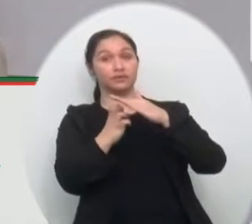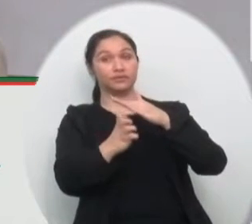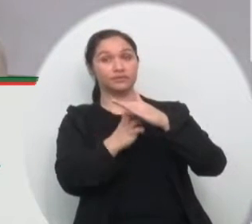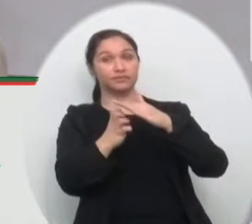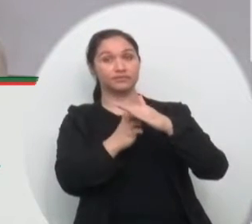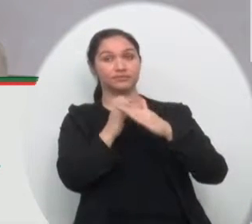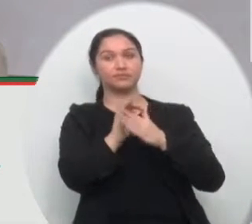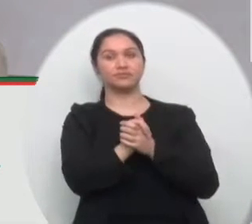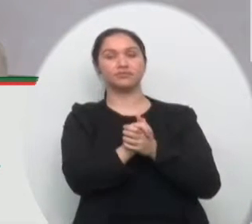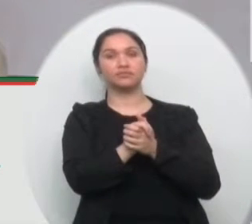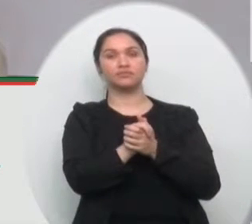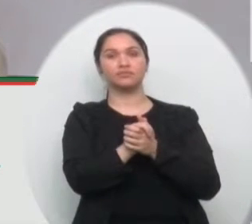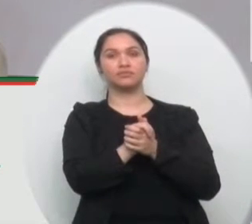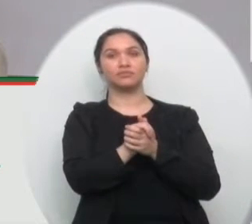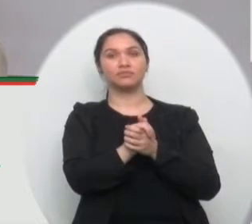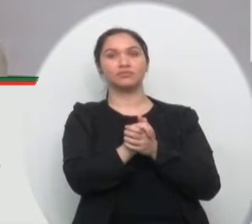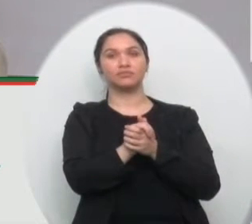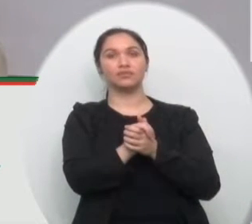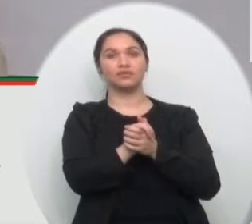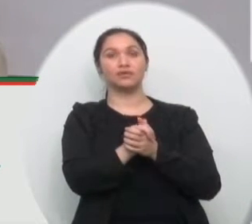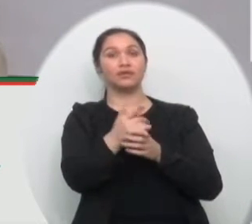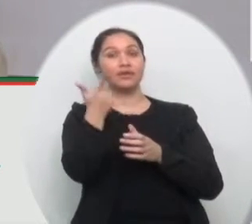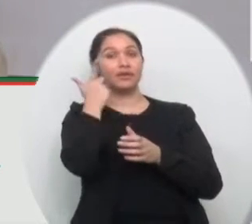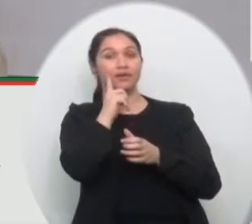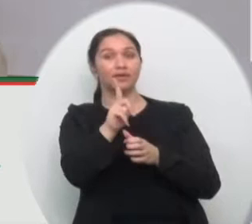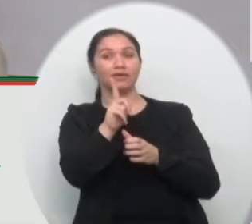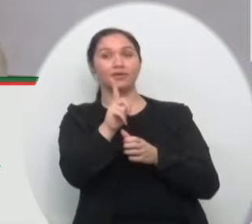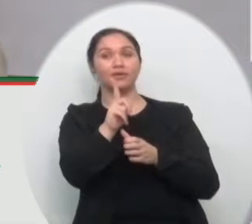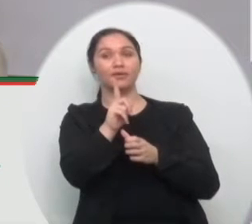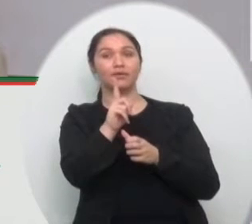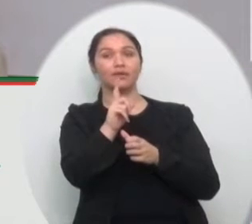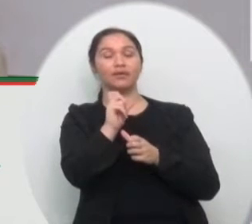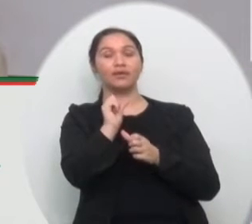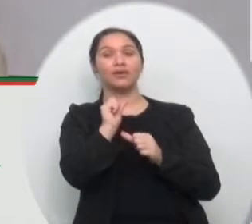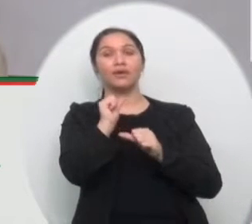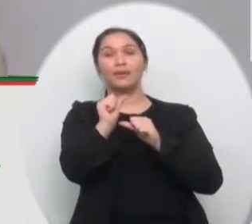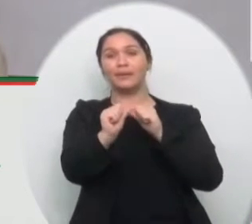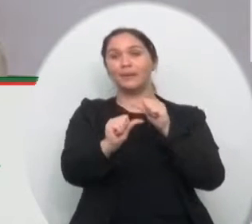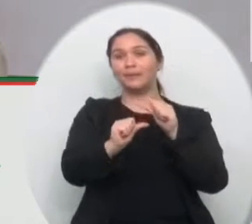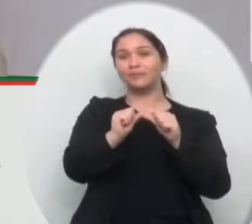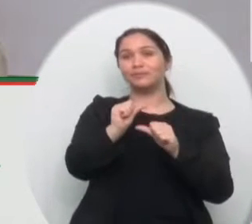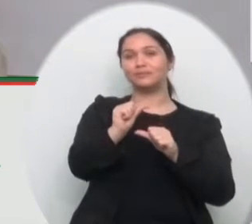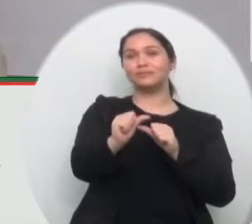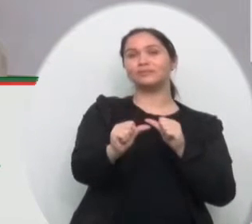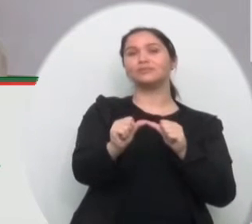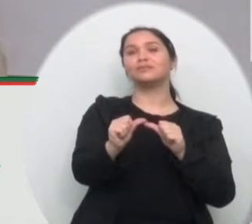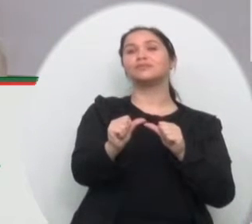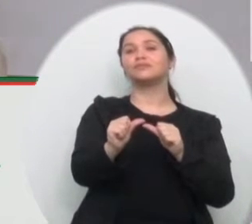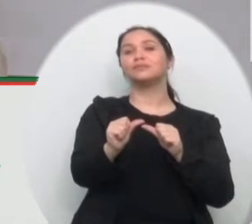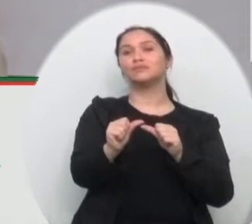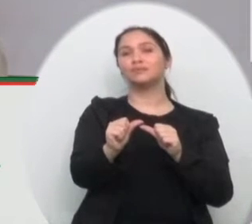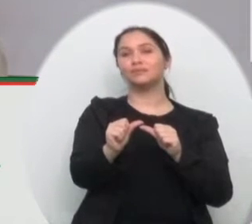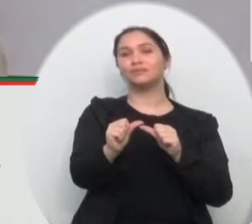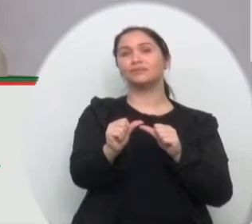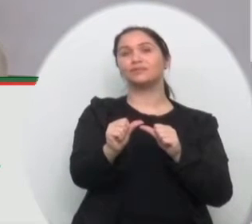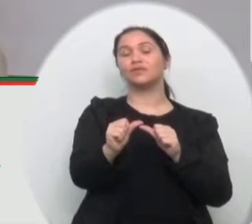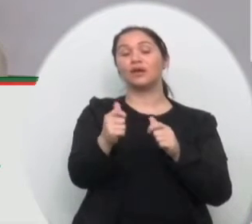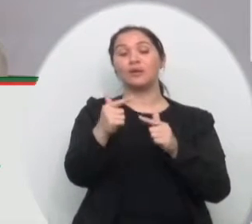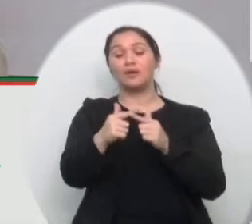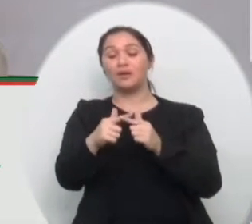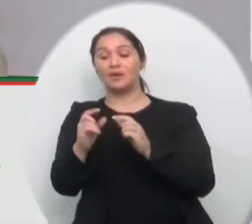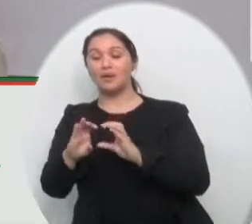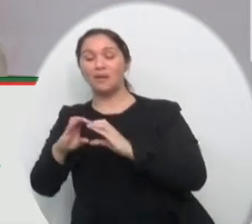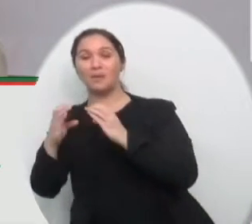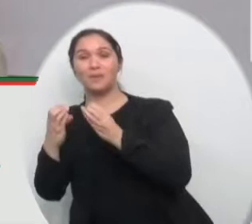coisa e a empresa consegue reverter tudo aquilo que a comunidade lutou. Então, a gente percebe essa luta de vocês, a gente parabeniza por vocês estarem